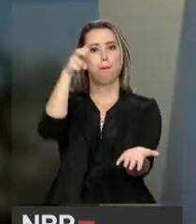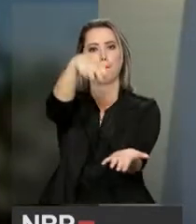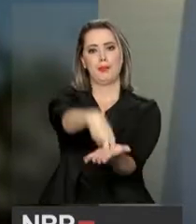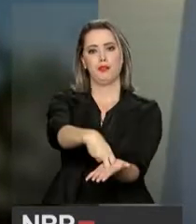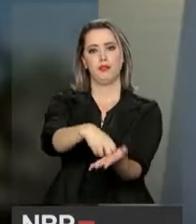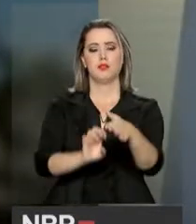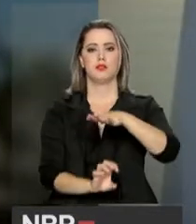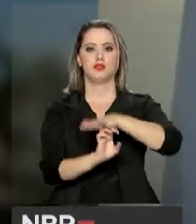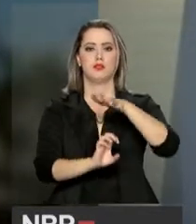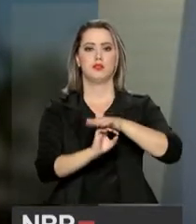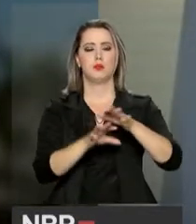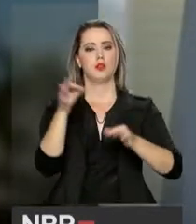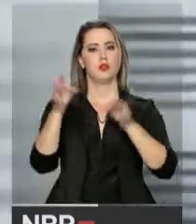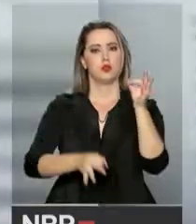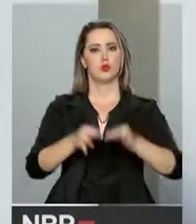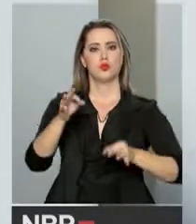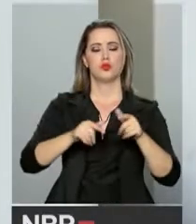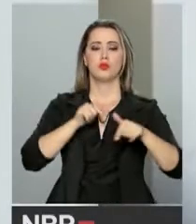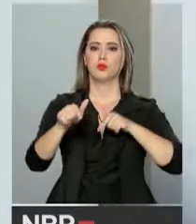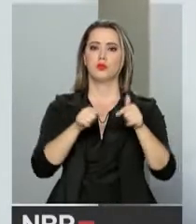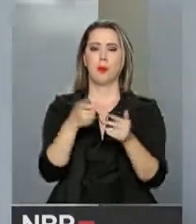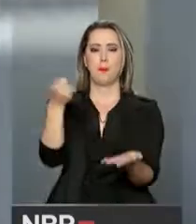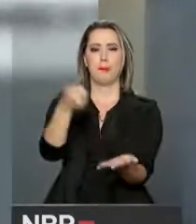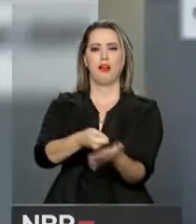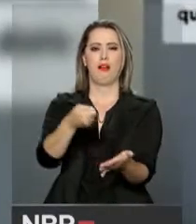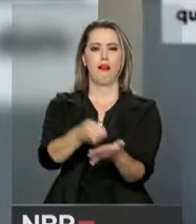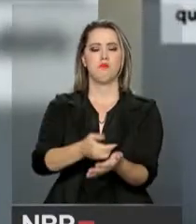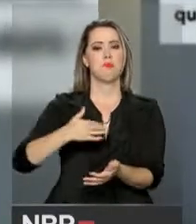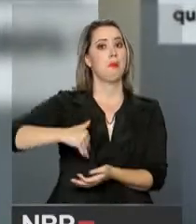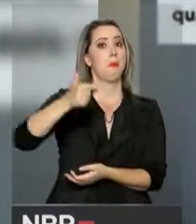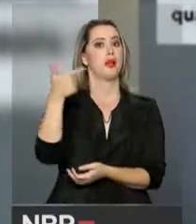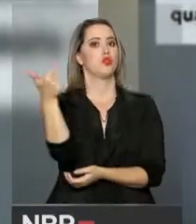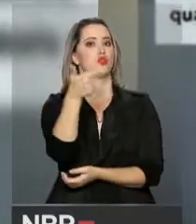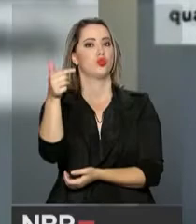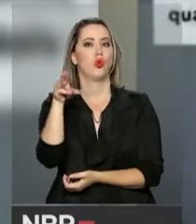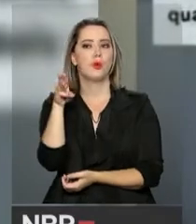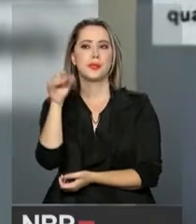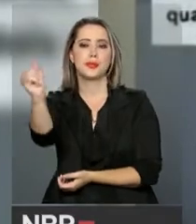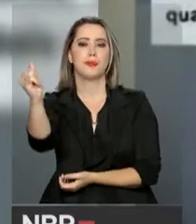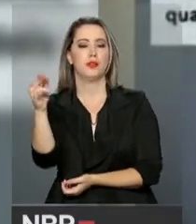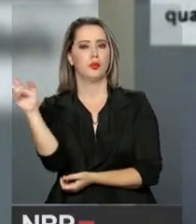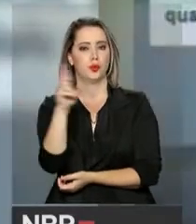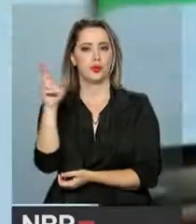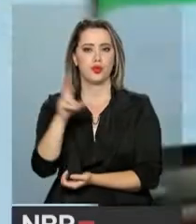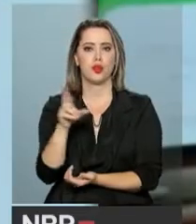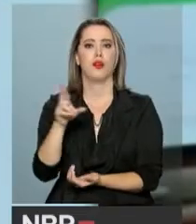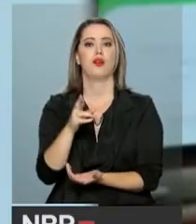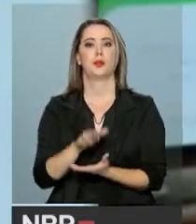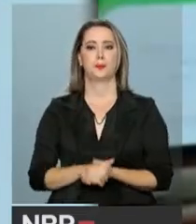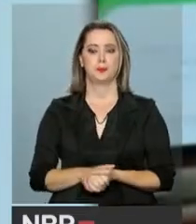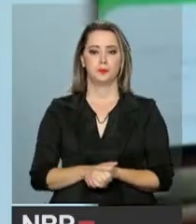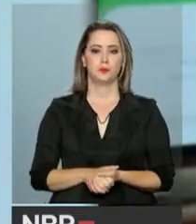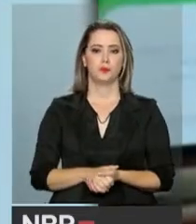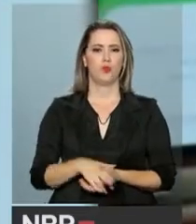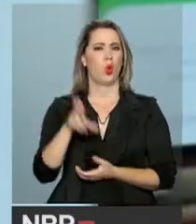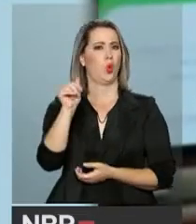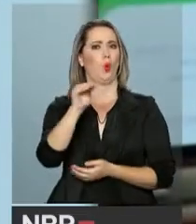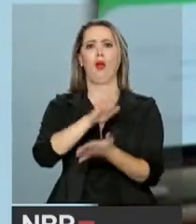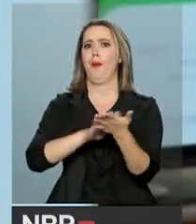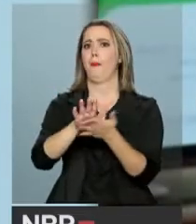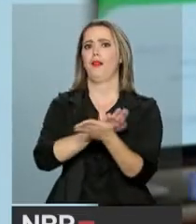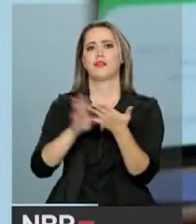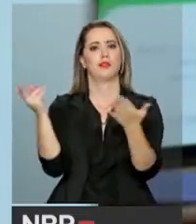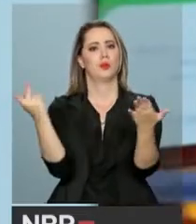Justiça Trabalhista Cearense ao pagamento de mais de R$2 milhões em indenização. Nunca mais tivemos nenhum problema